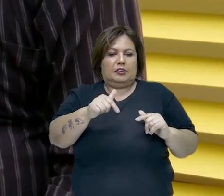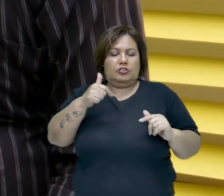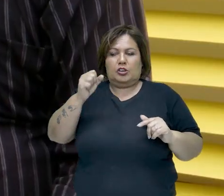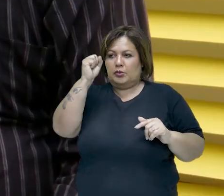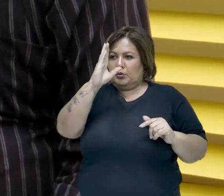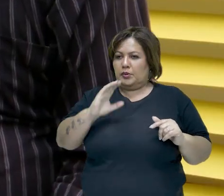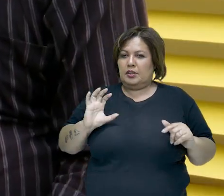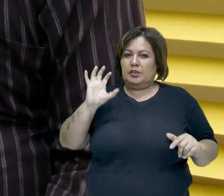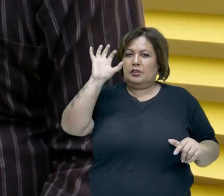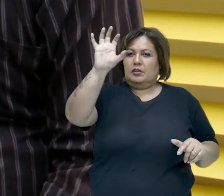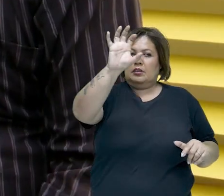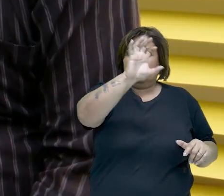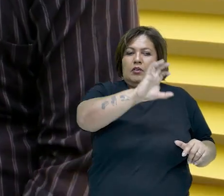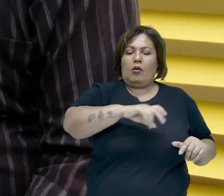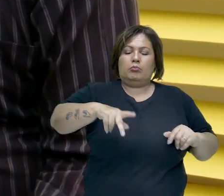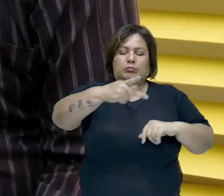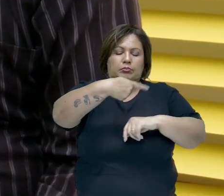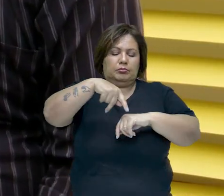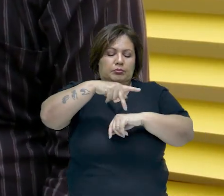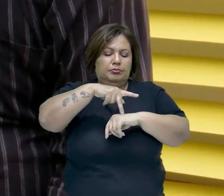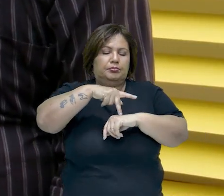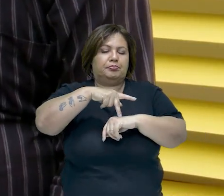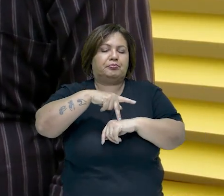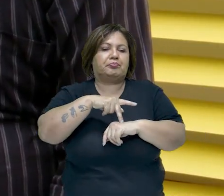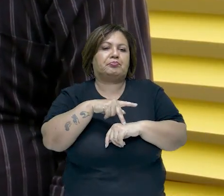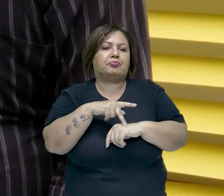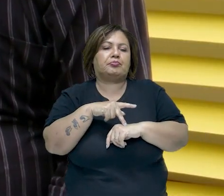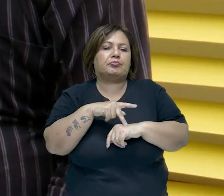Brasil é uma região, o Brasil é um país